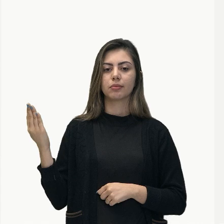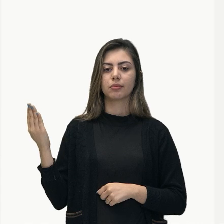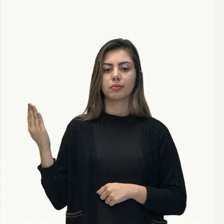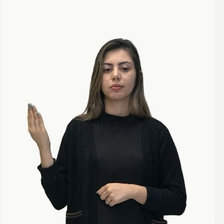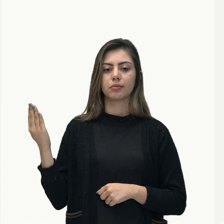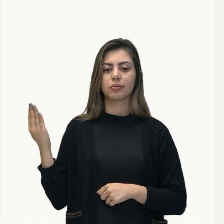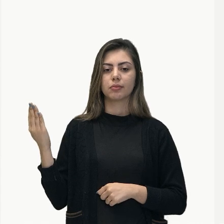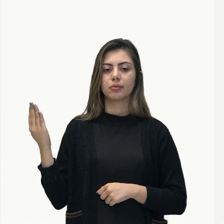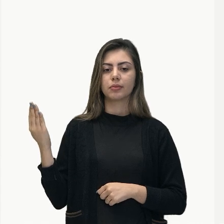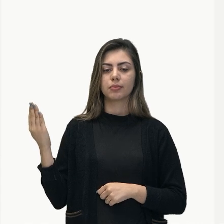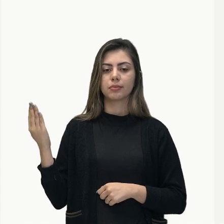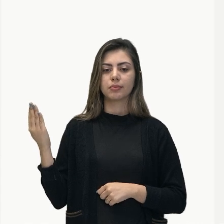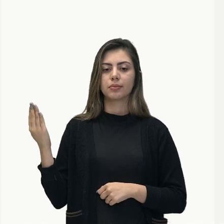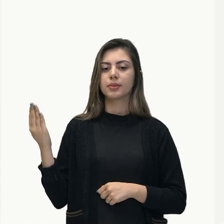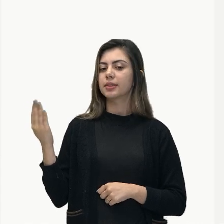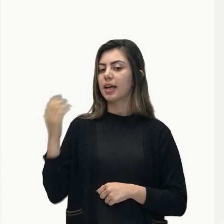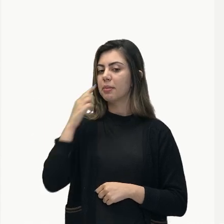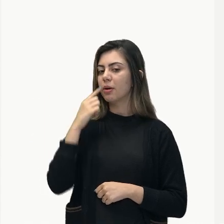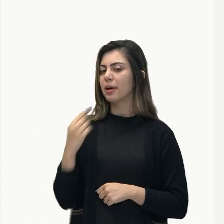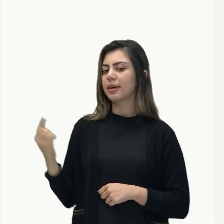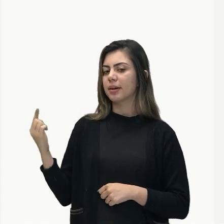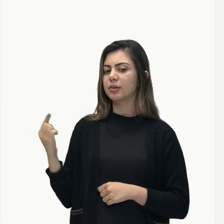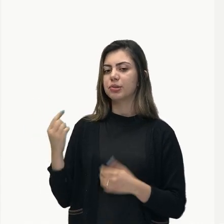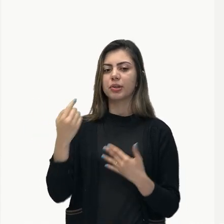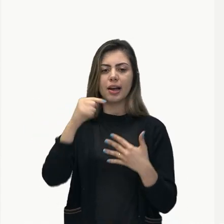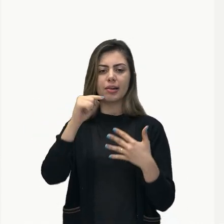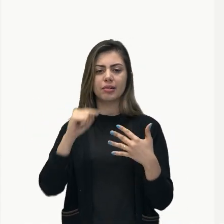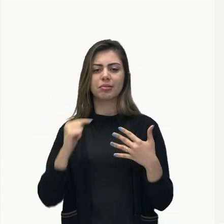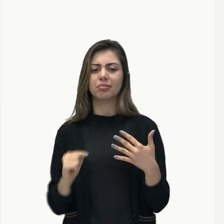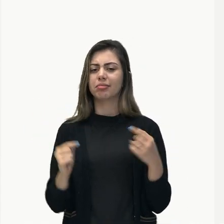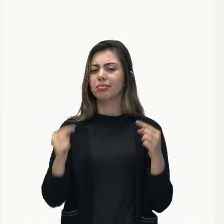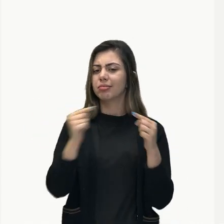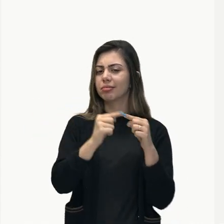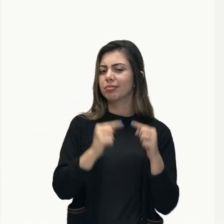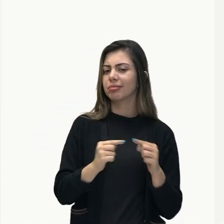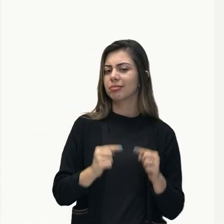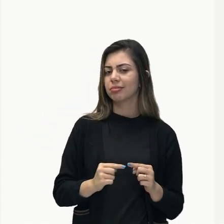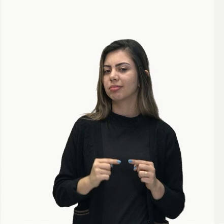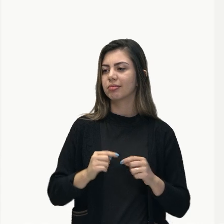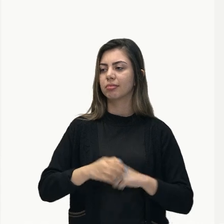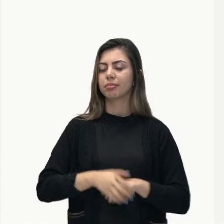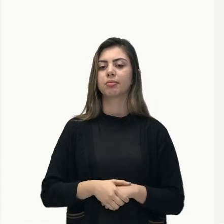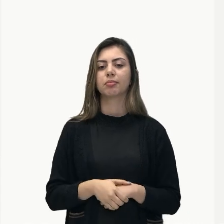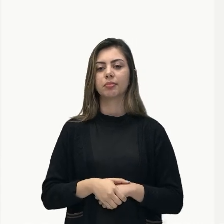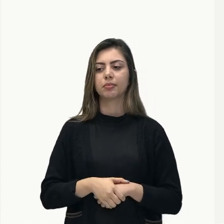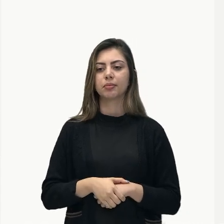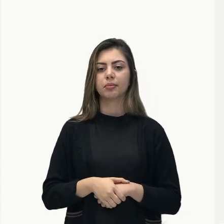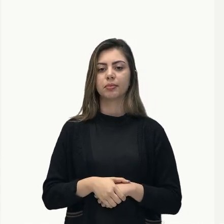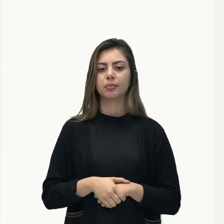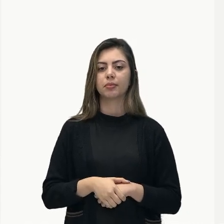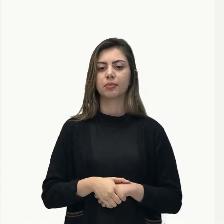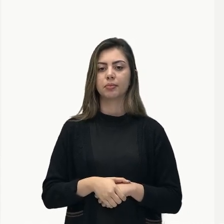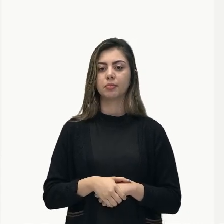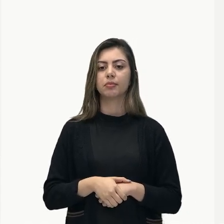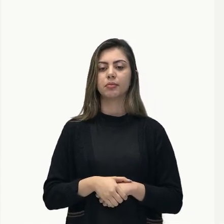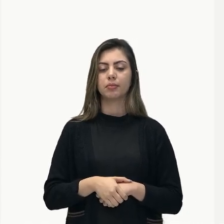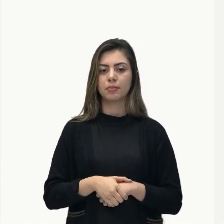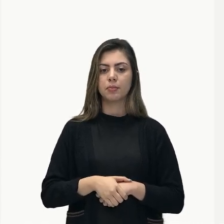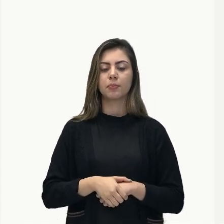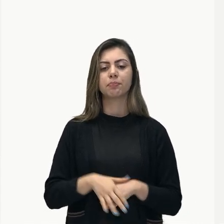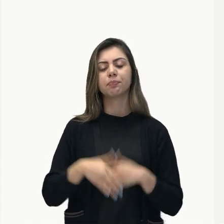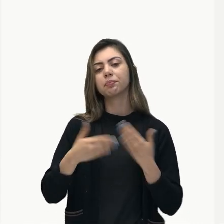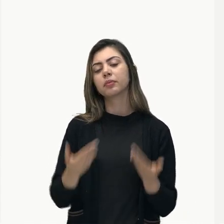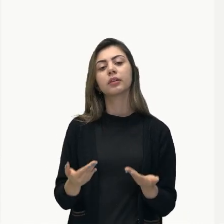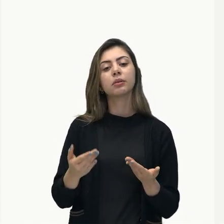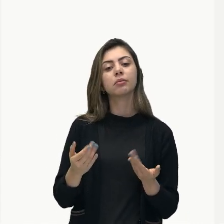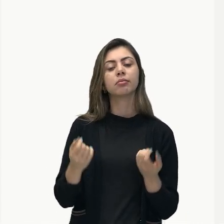vosotros escrevíais e eles escreviam. Professor, compartilhar, o que é? É o verbo